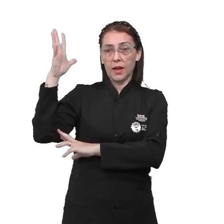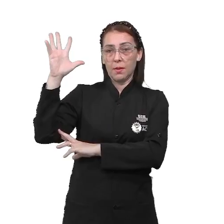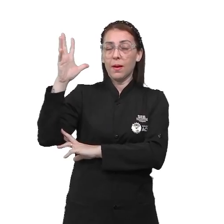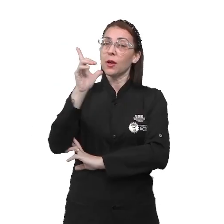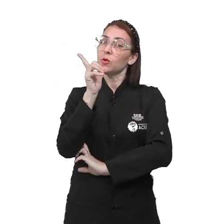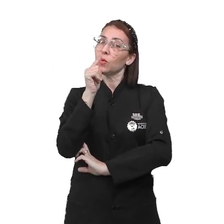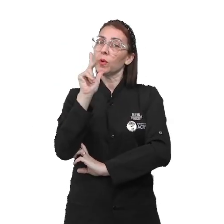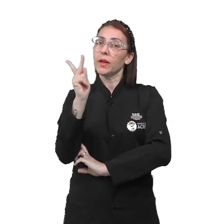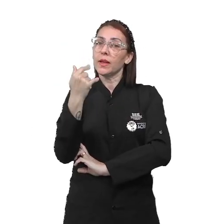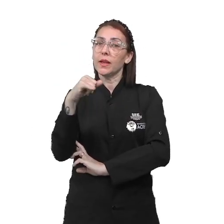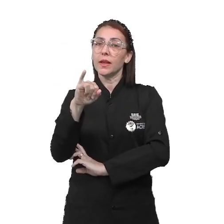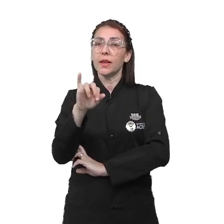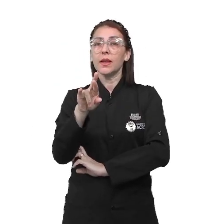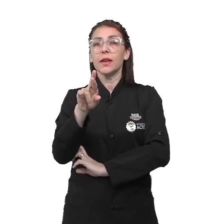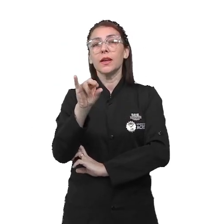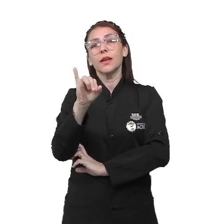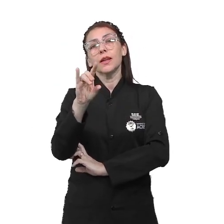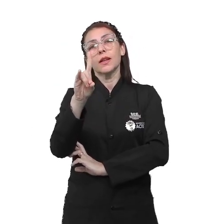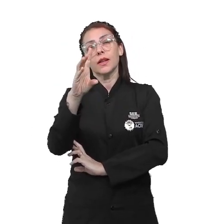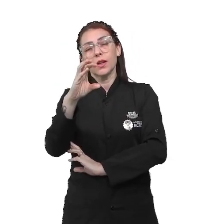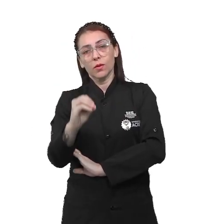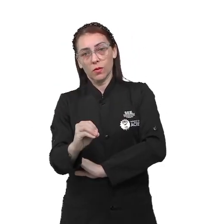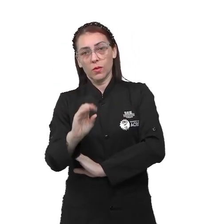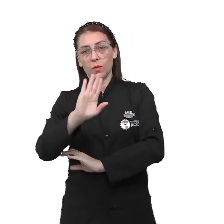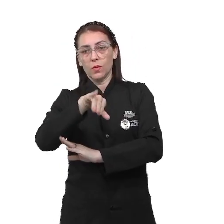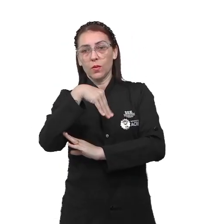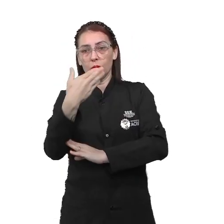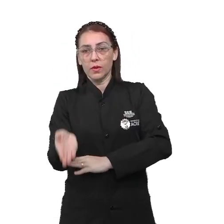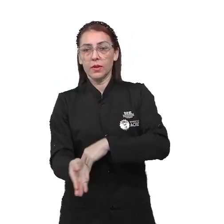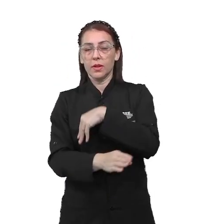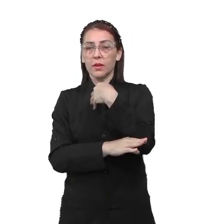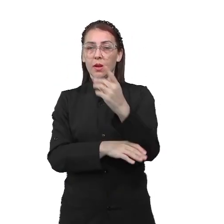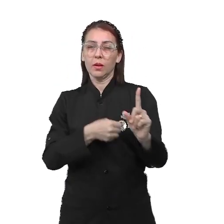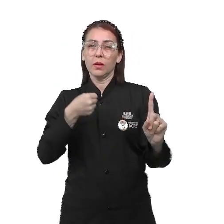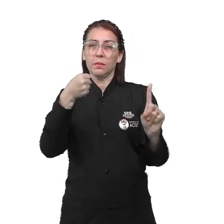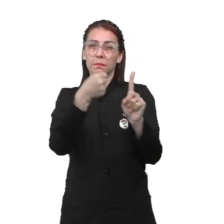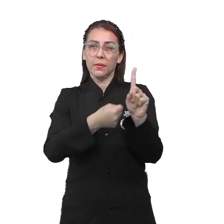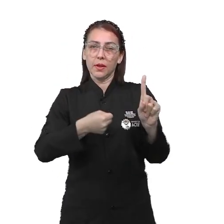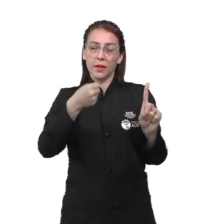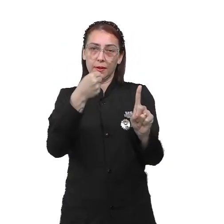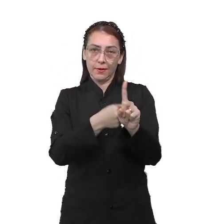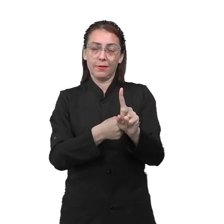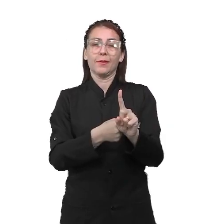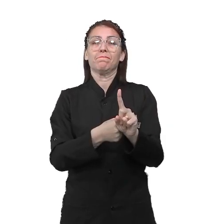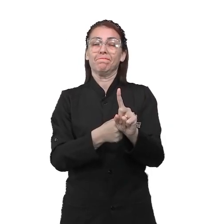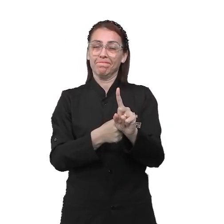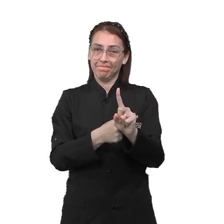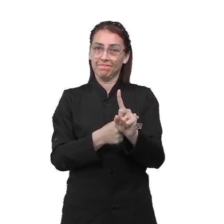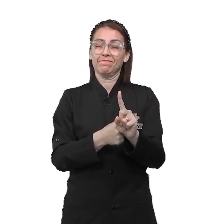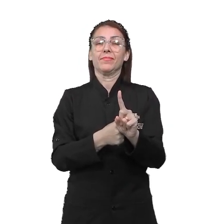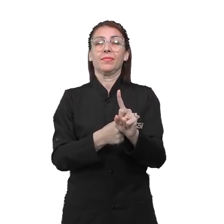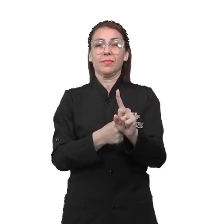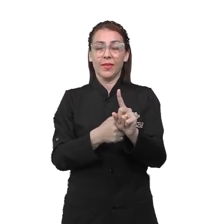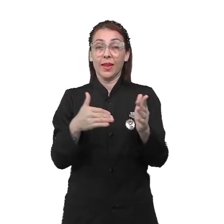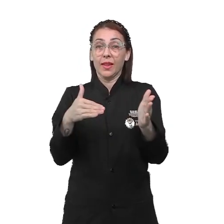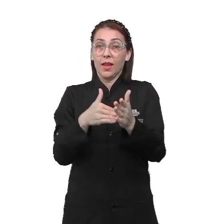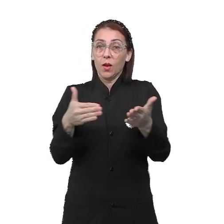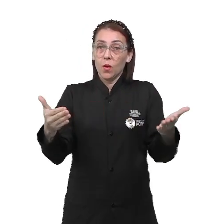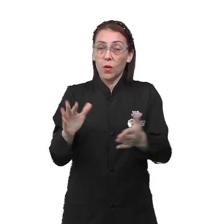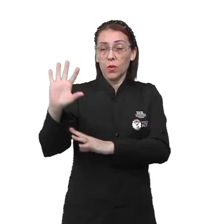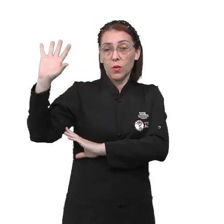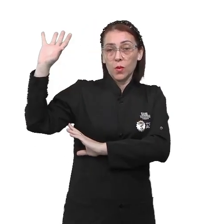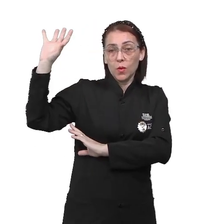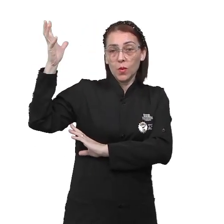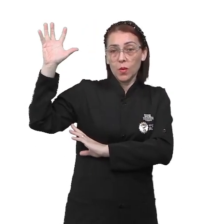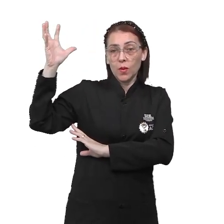hídrico. O desmatamento, pessoal, ele impactou e impacta diretamente o clima